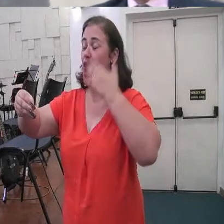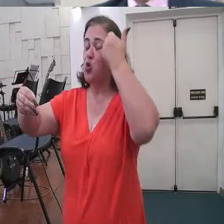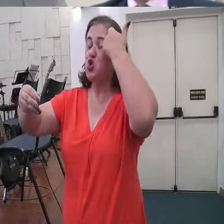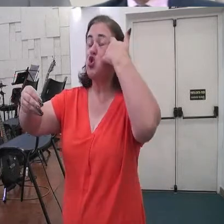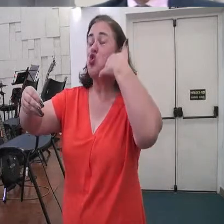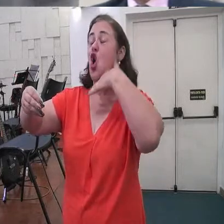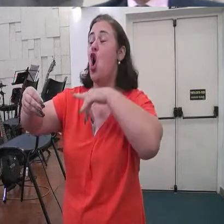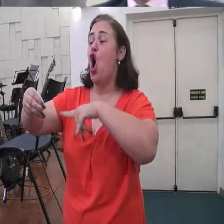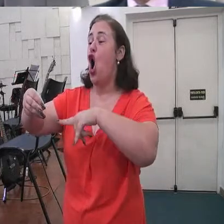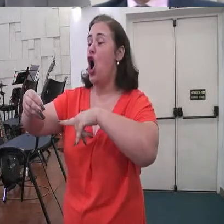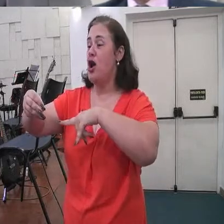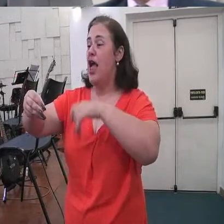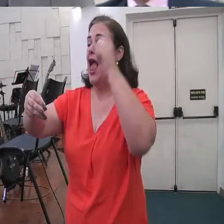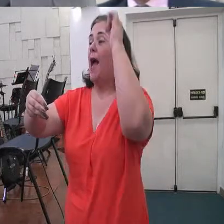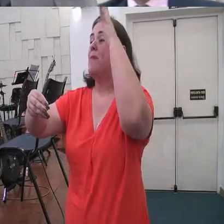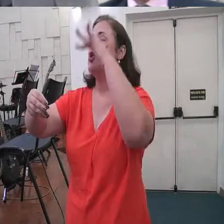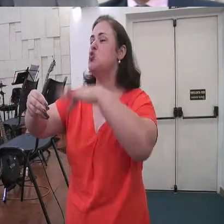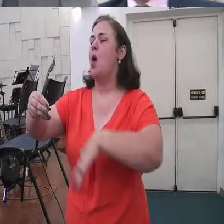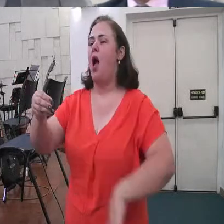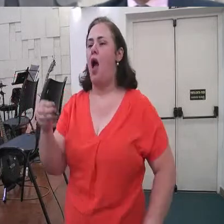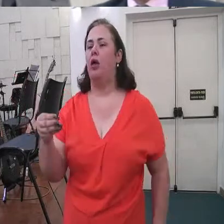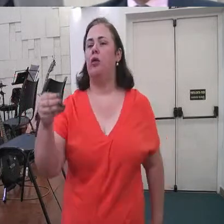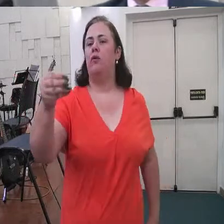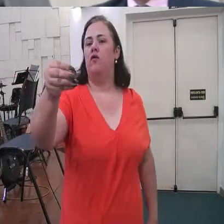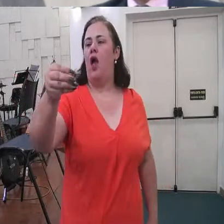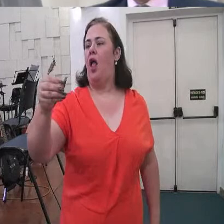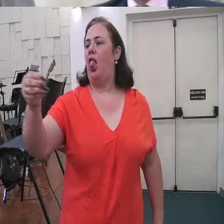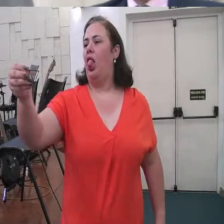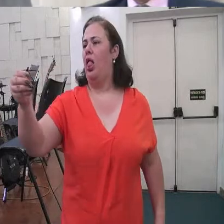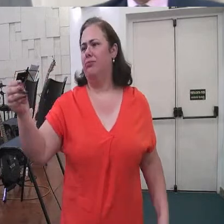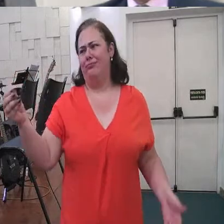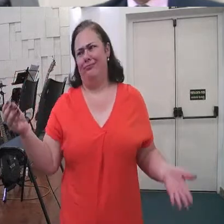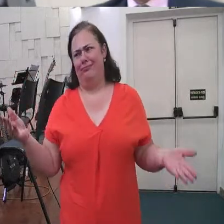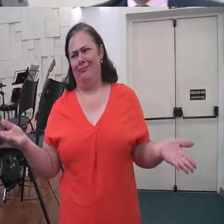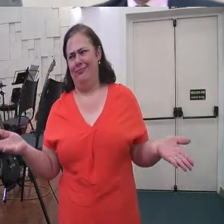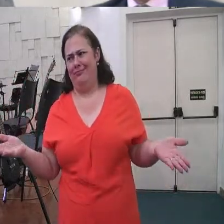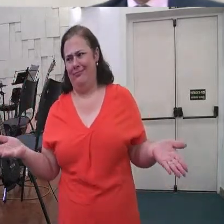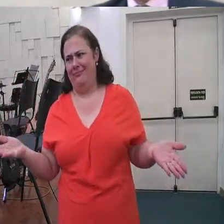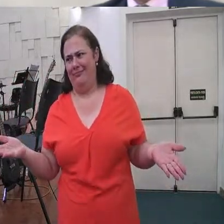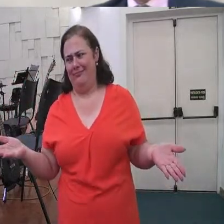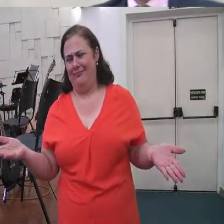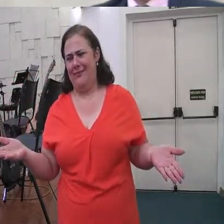trouxe um pouquinho da água do rio onde Jesus foi batizado.